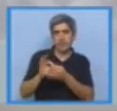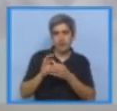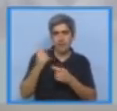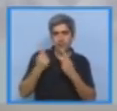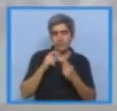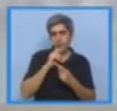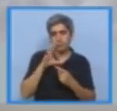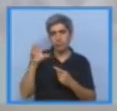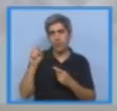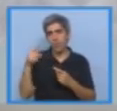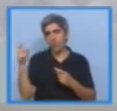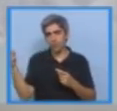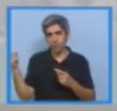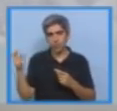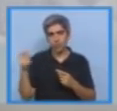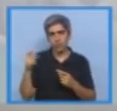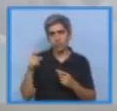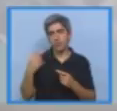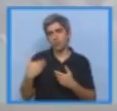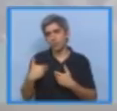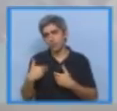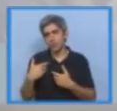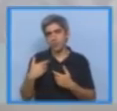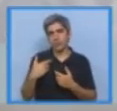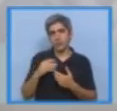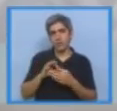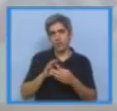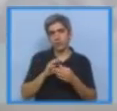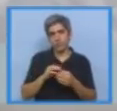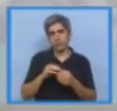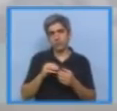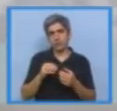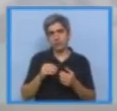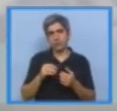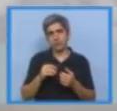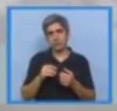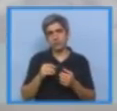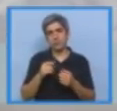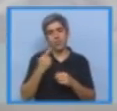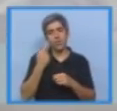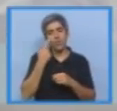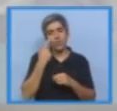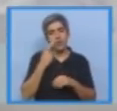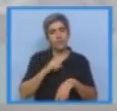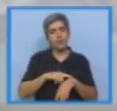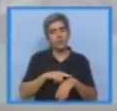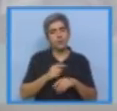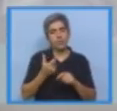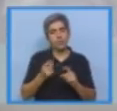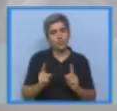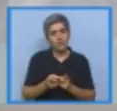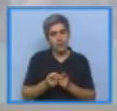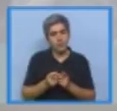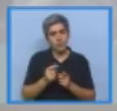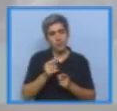muitas vezes buscar nos outros compensações e ter relações que são absolutamente passageiras e esporádicas e até